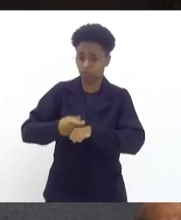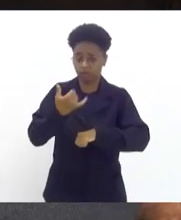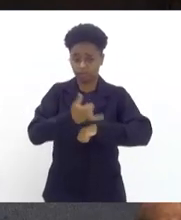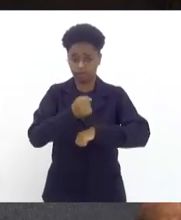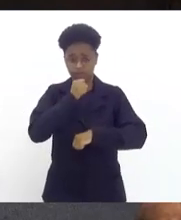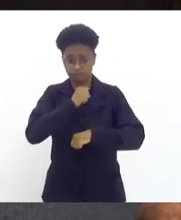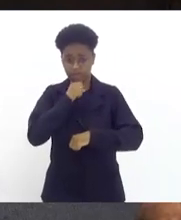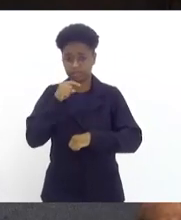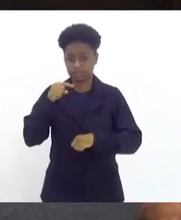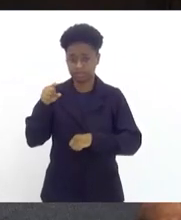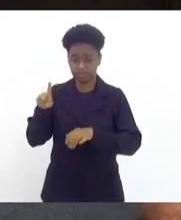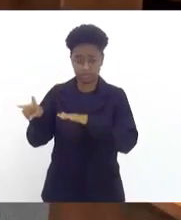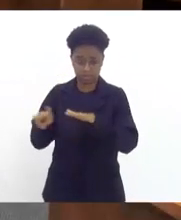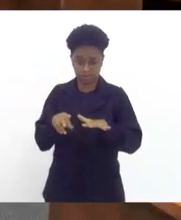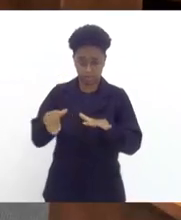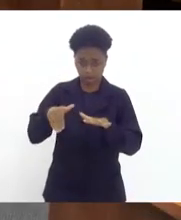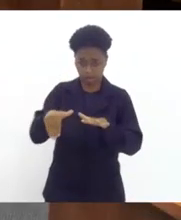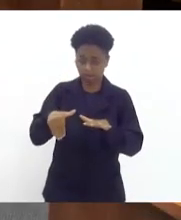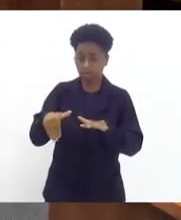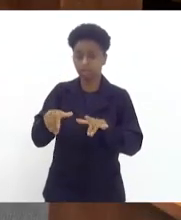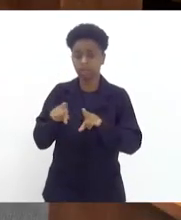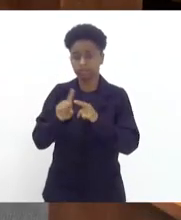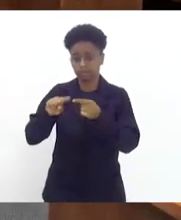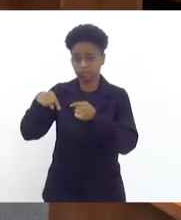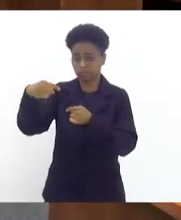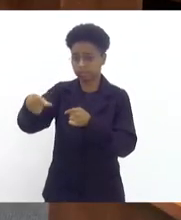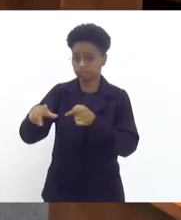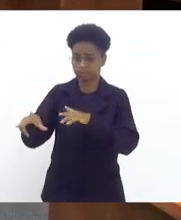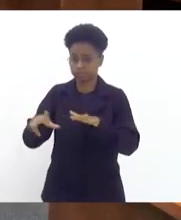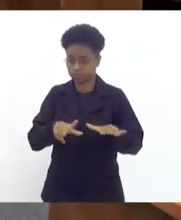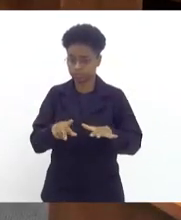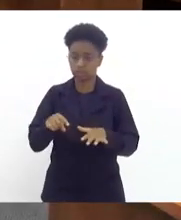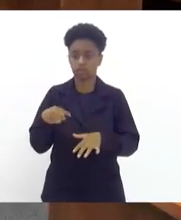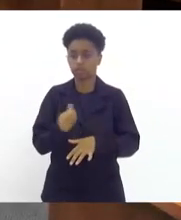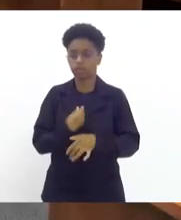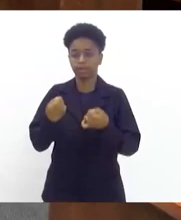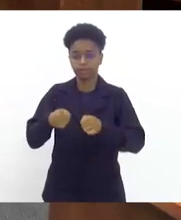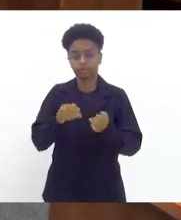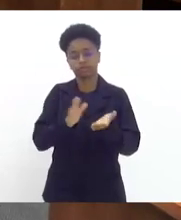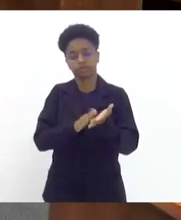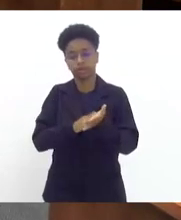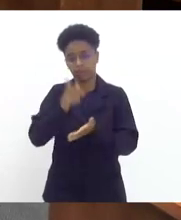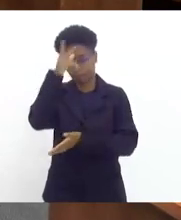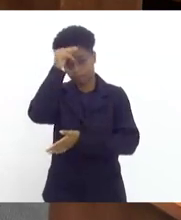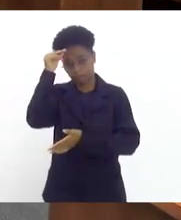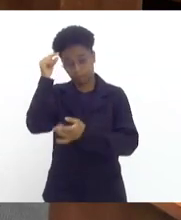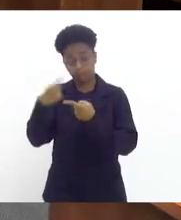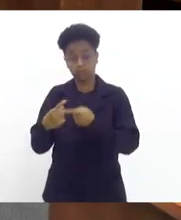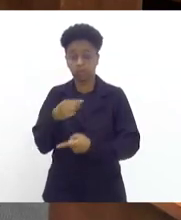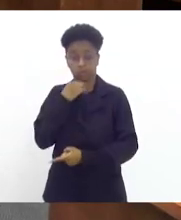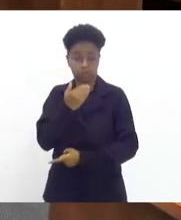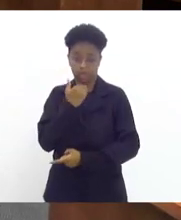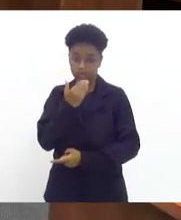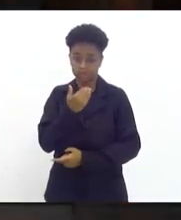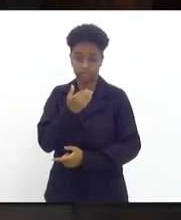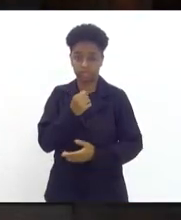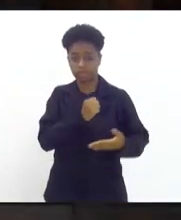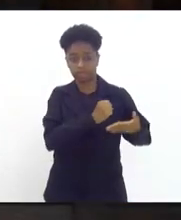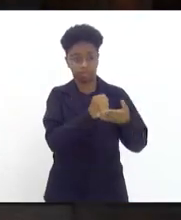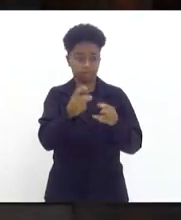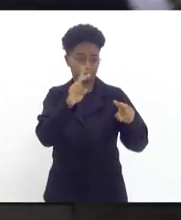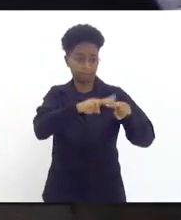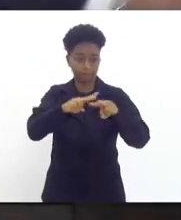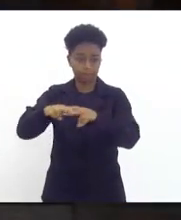na semana que vem junto com a inteligência da Polícia Civil da Polícia Militar que a gente possa cobrar da prefeitura porque não adianta ir lá fazer uma grande operação levar preso